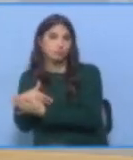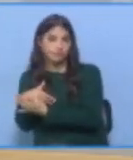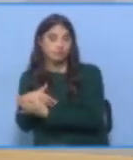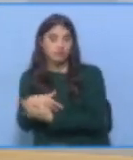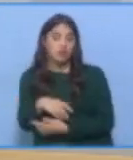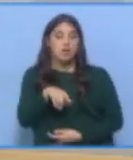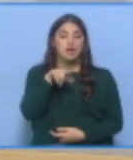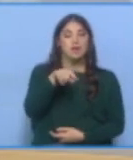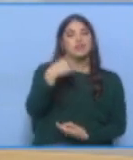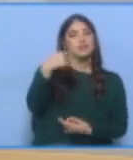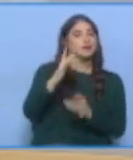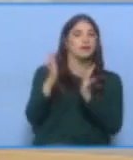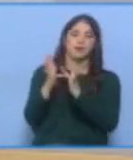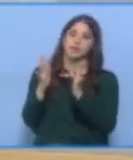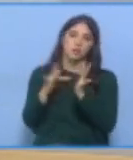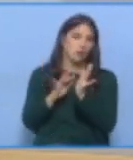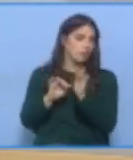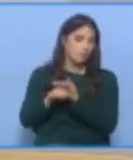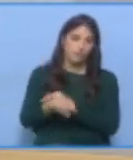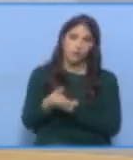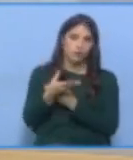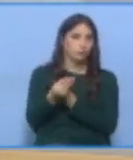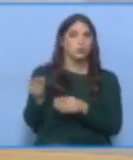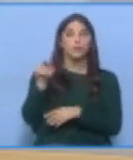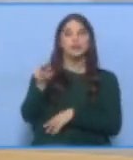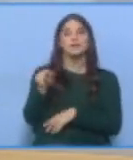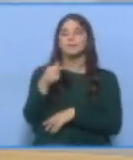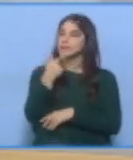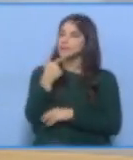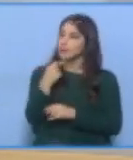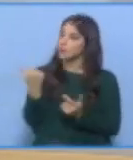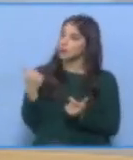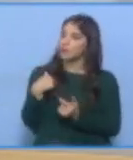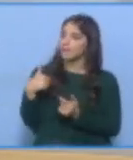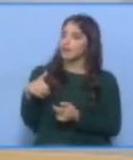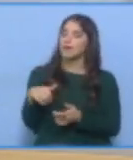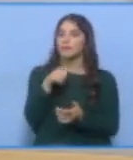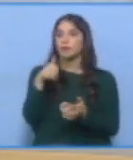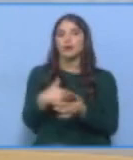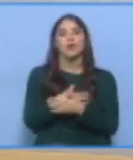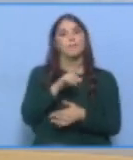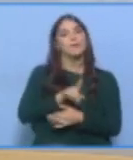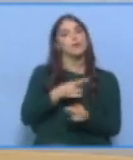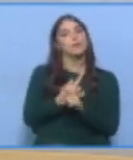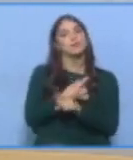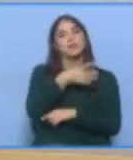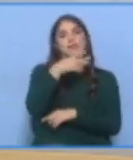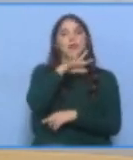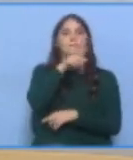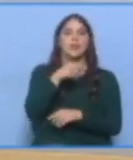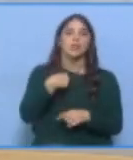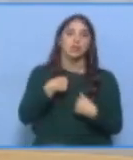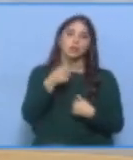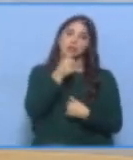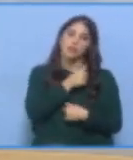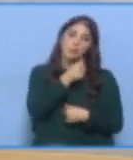um sentido cristão muito profundo. Quando ele percebe que ia morrer, a primeira coisa que diz à mãe é: ofereço os meus